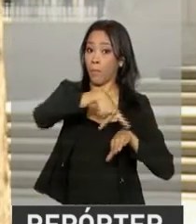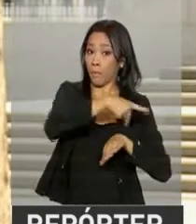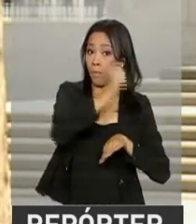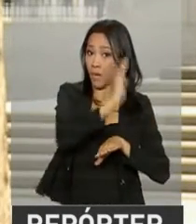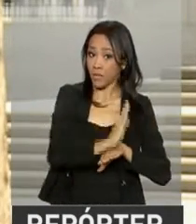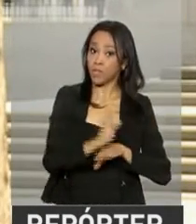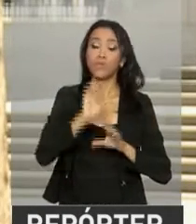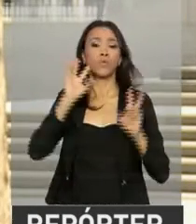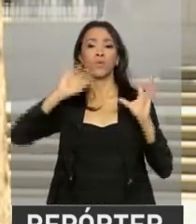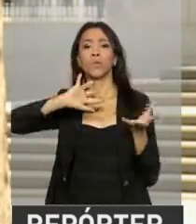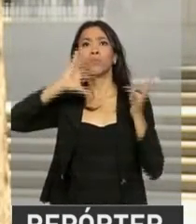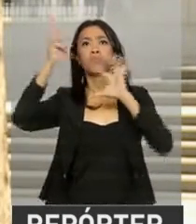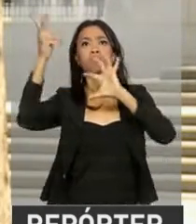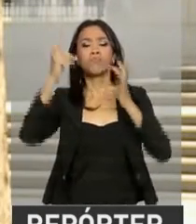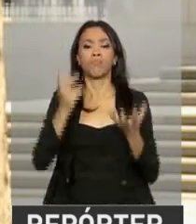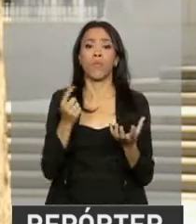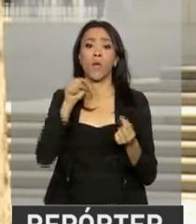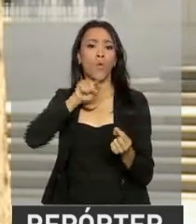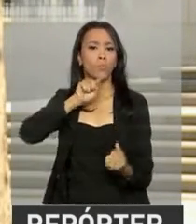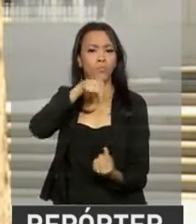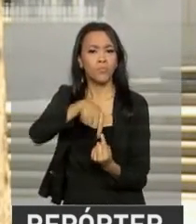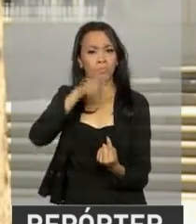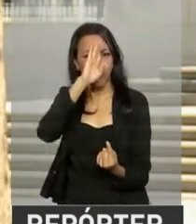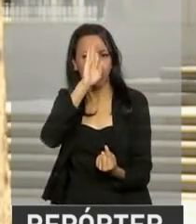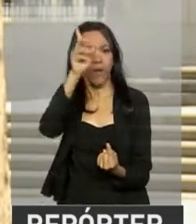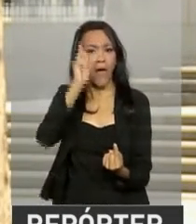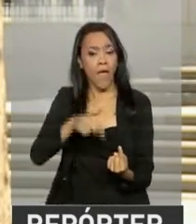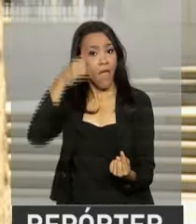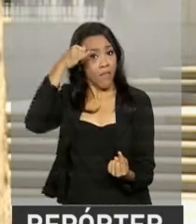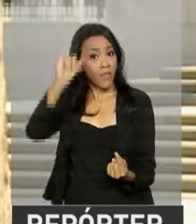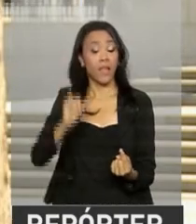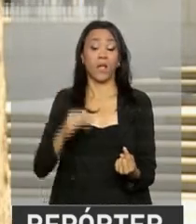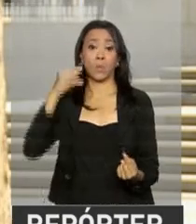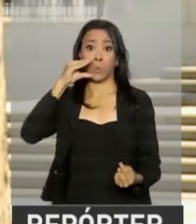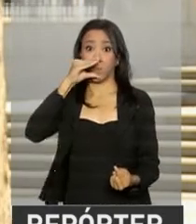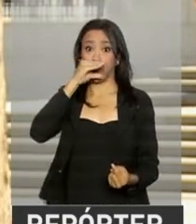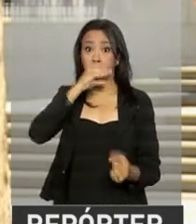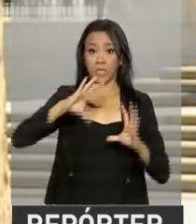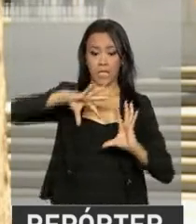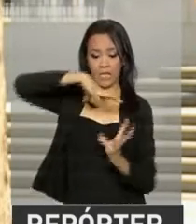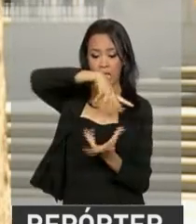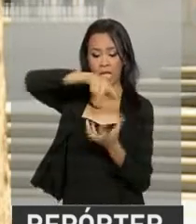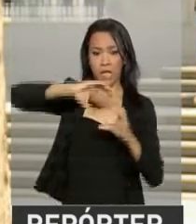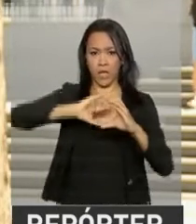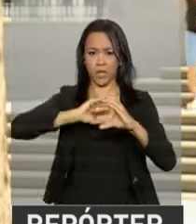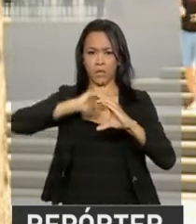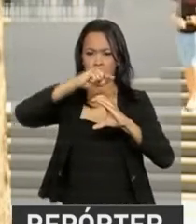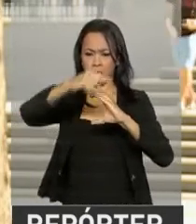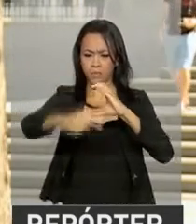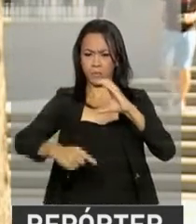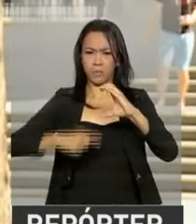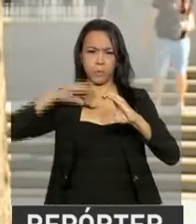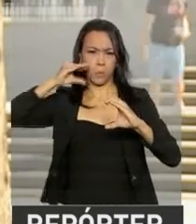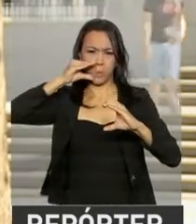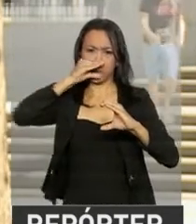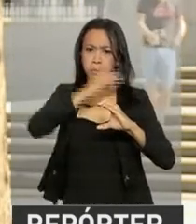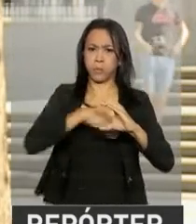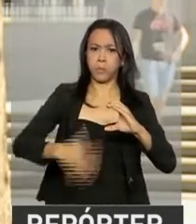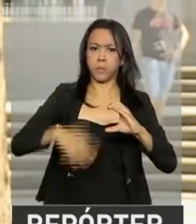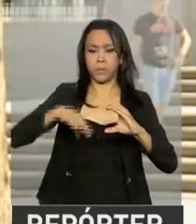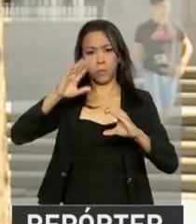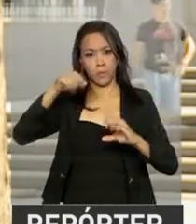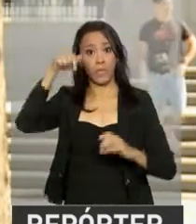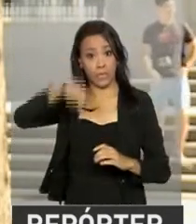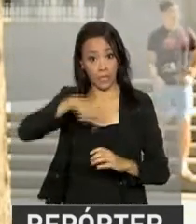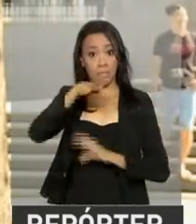O principal ponto do acordo é evitar que a temperatura da Terra aumente mais do que 2 graus neste século. O objetivo é